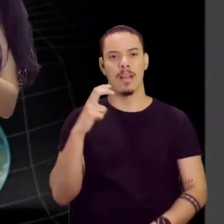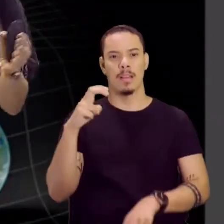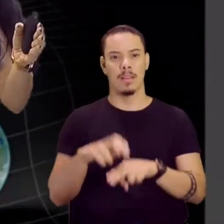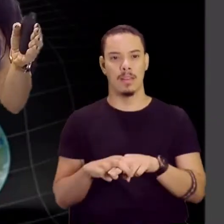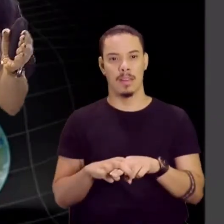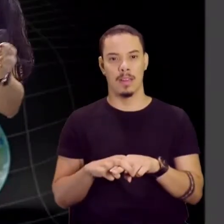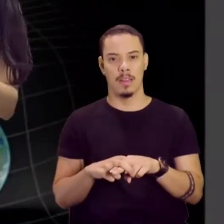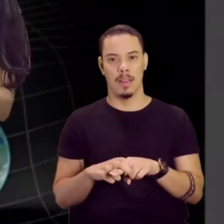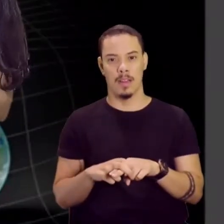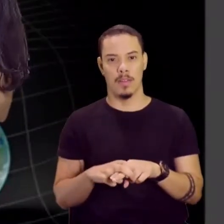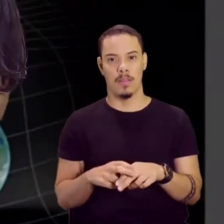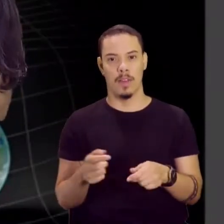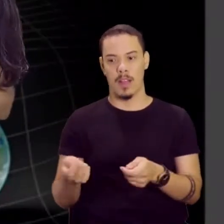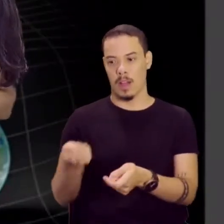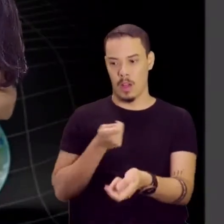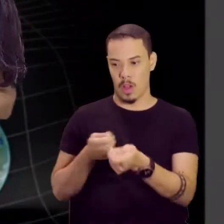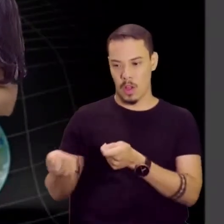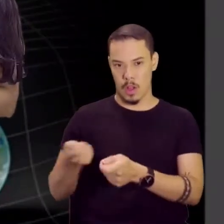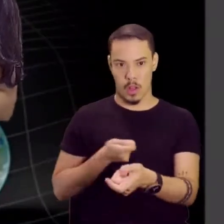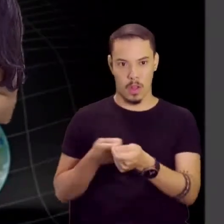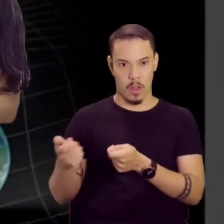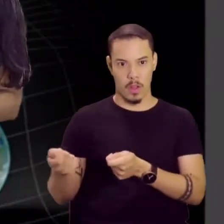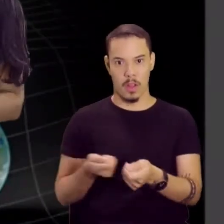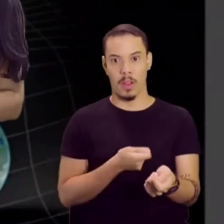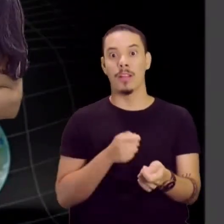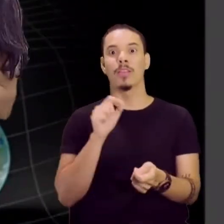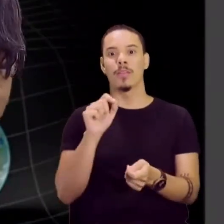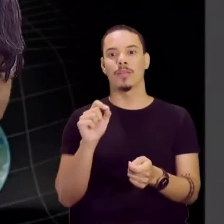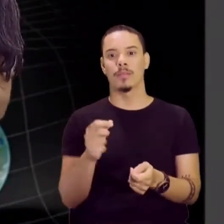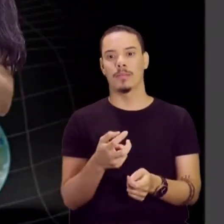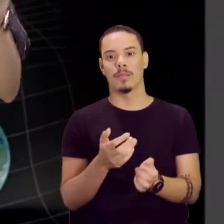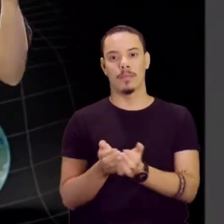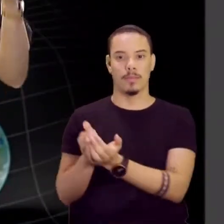do lado, puxava uma corda, o outro e a canoa ficava rindo e vindo. A